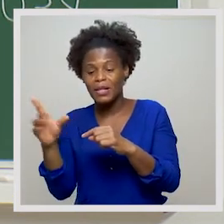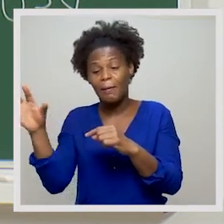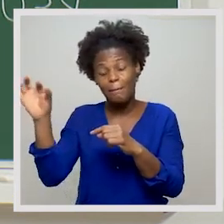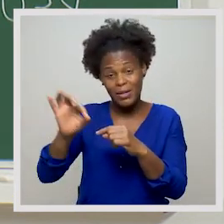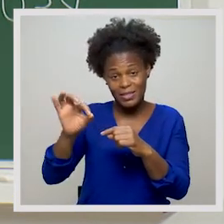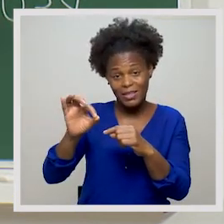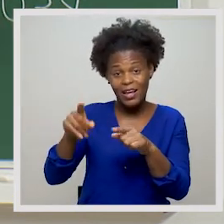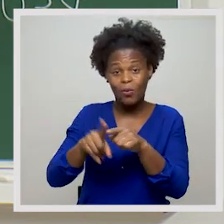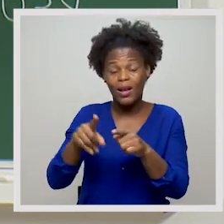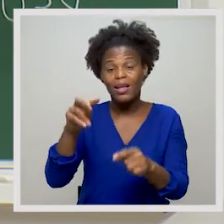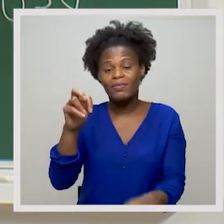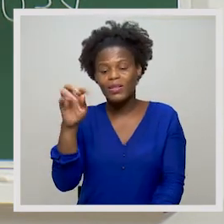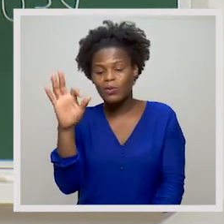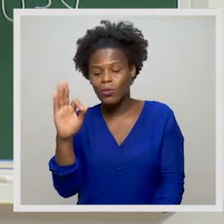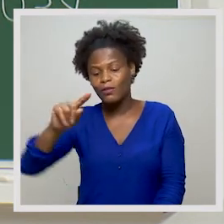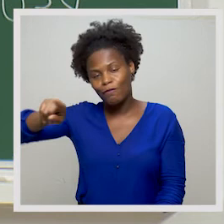vai dar